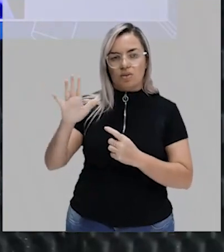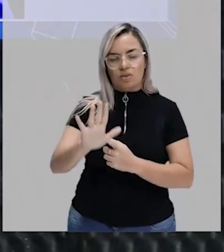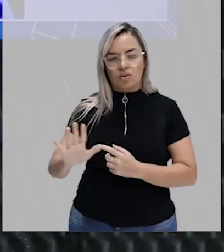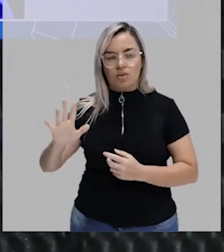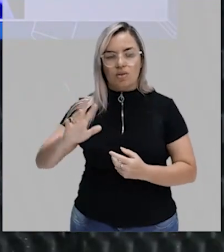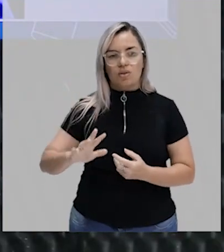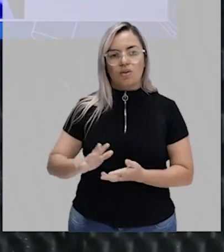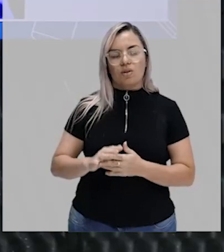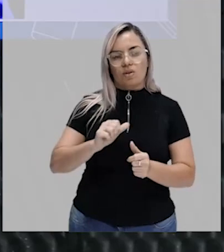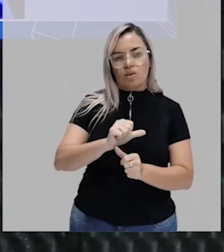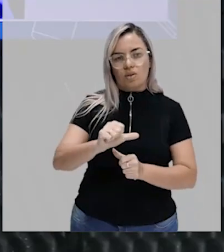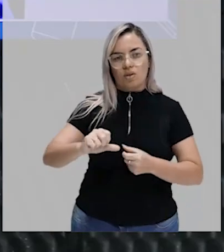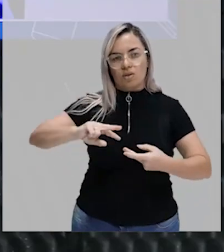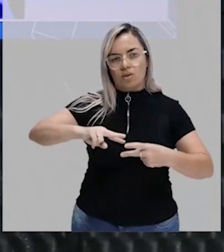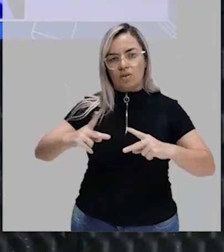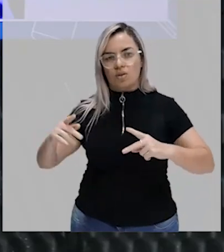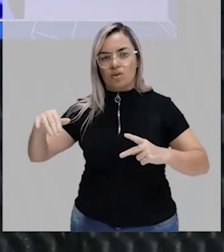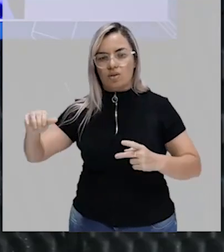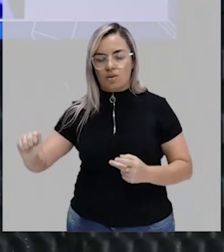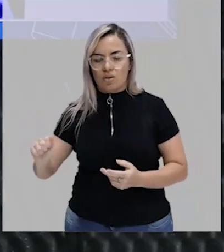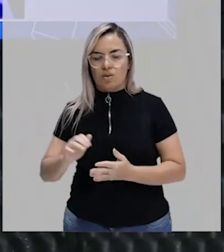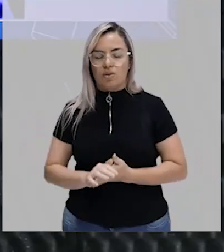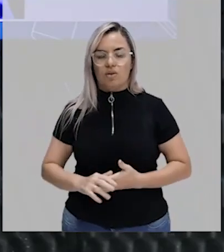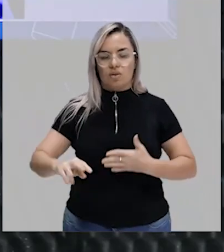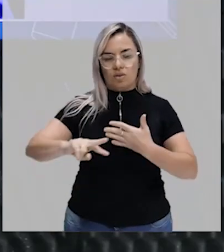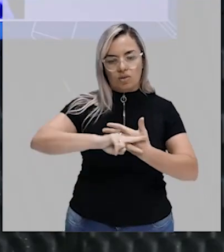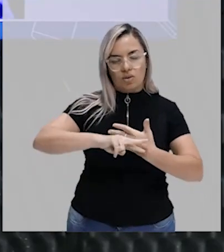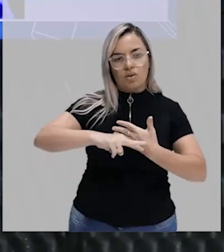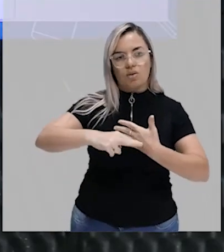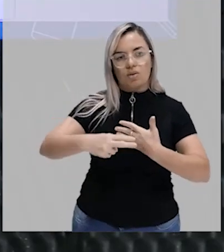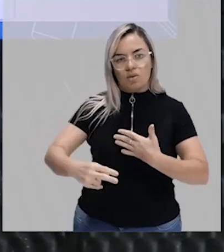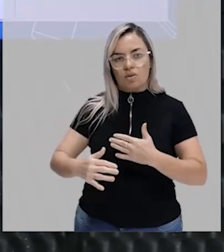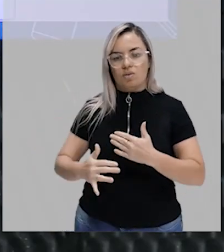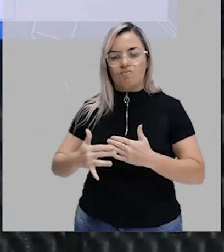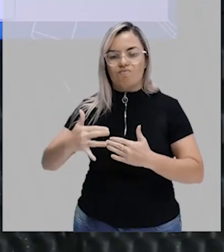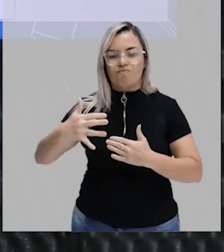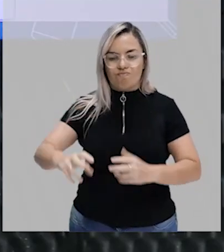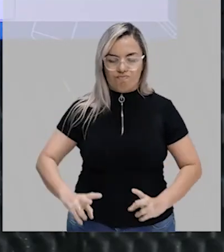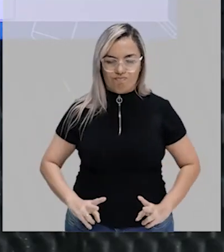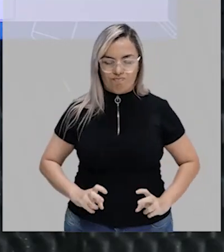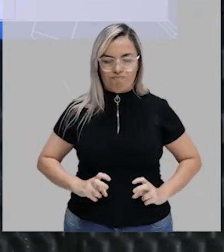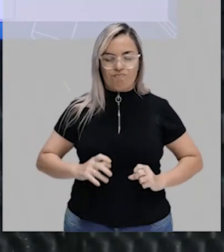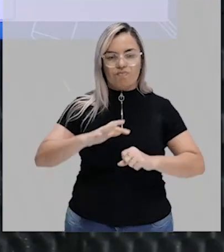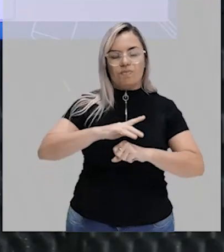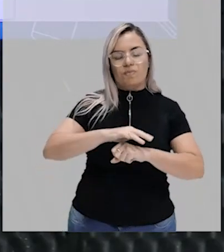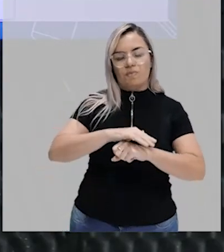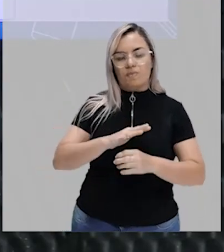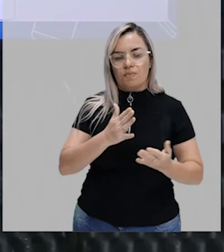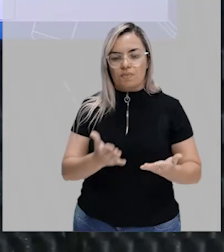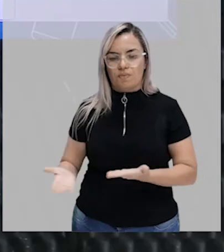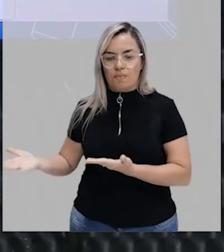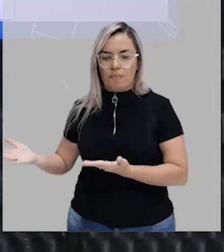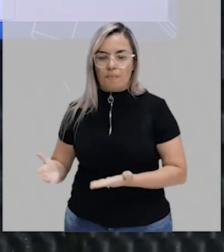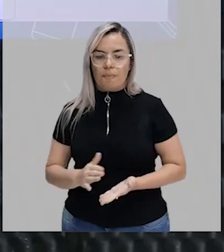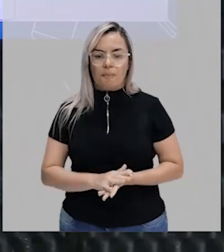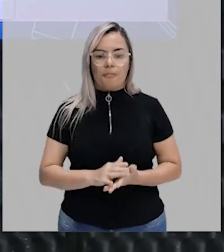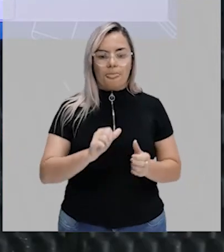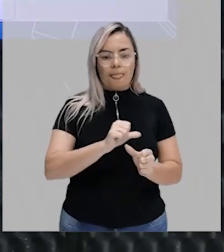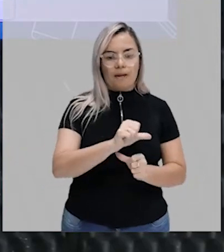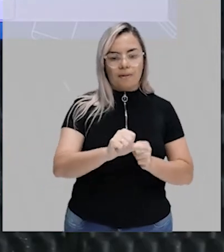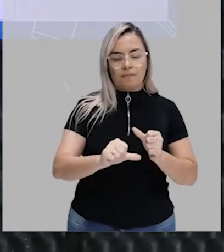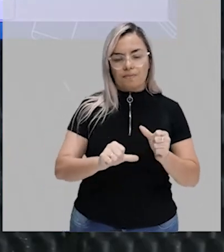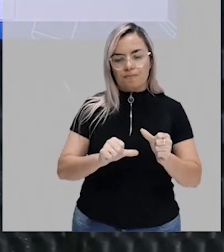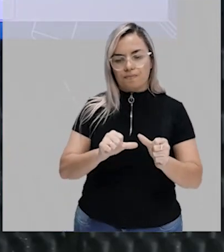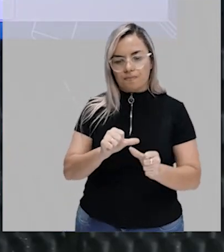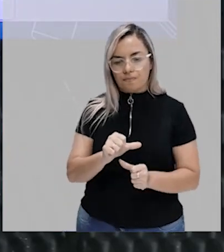que consequentemente pode gerar um processo cancerígeno, tá? Então as mutações elas podem ser gênicas e podem